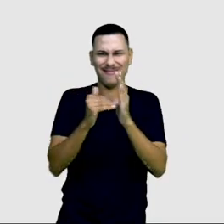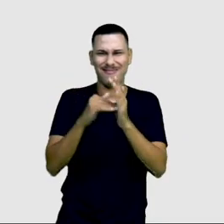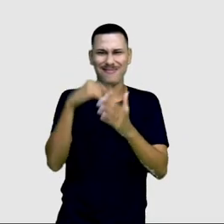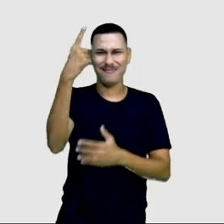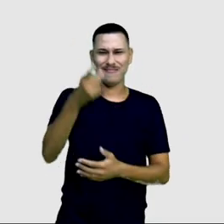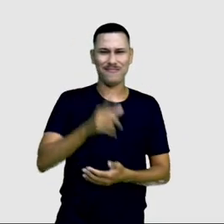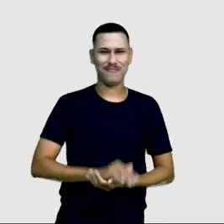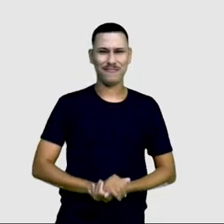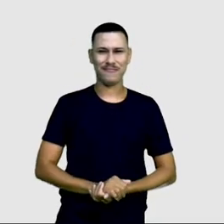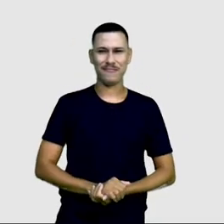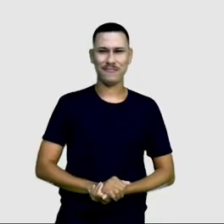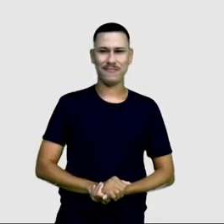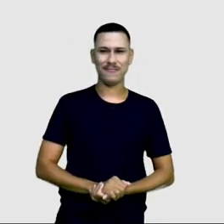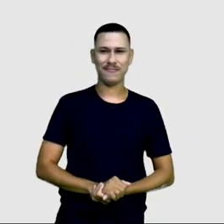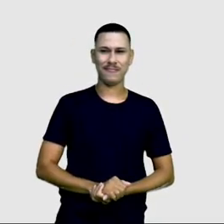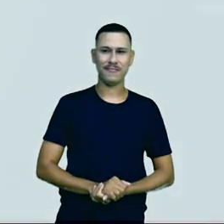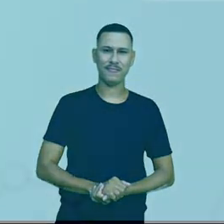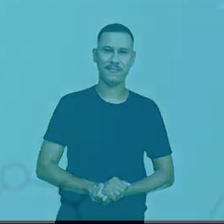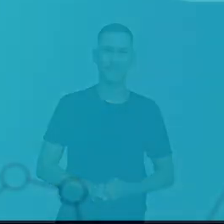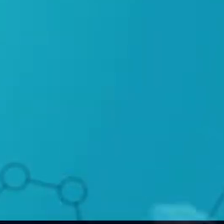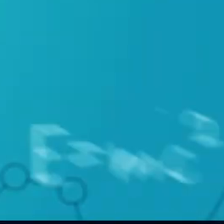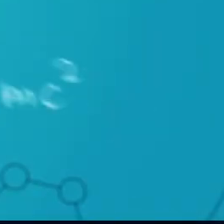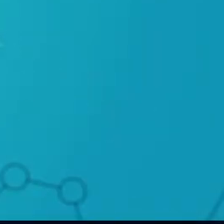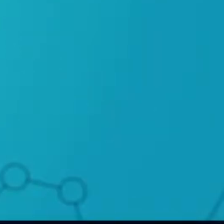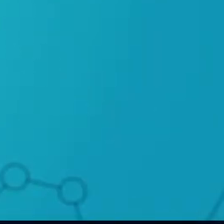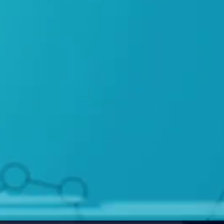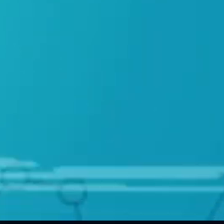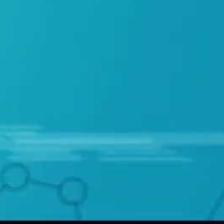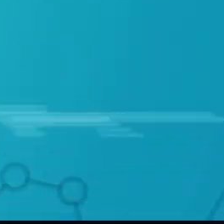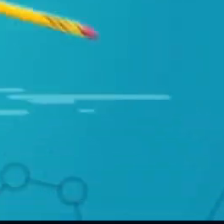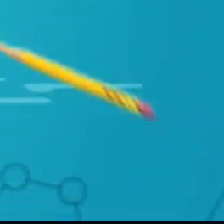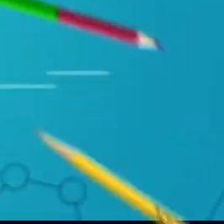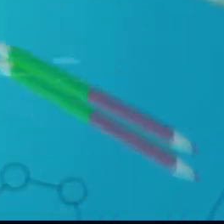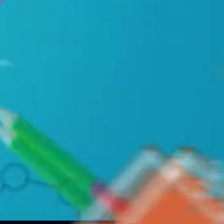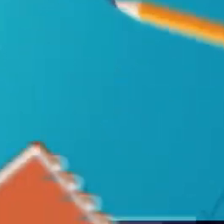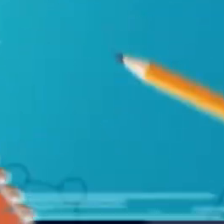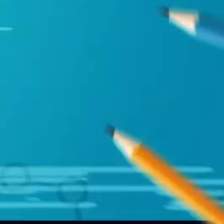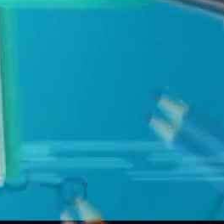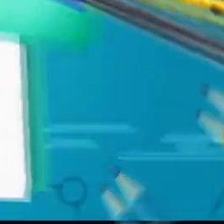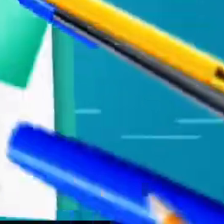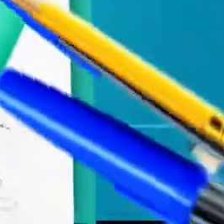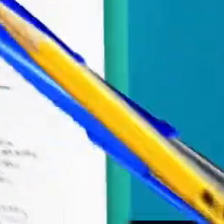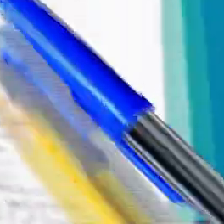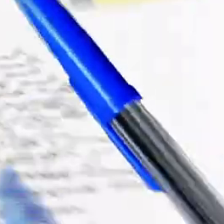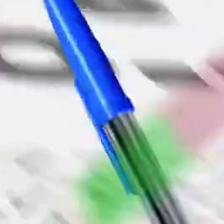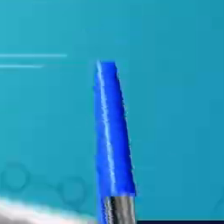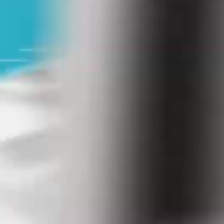no próximo encontro, tá bom? Tchau, tchau! We'll be right back.